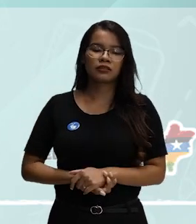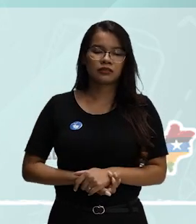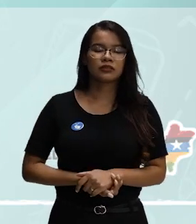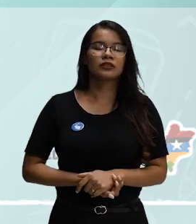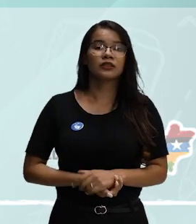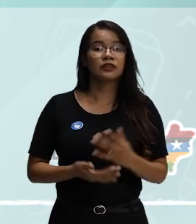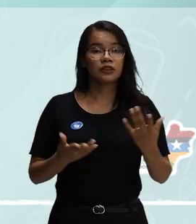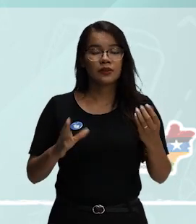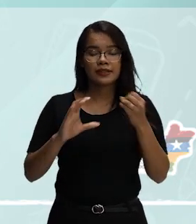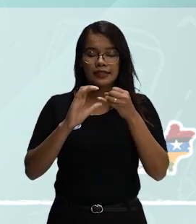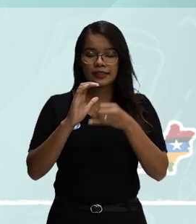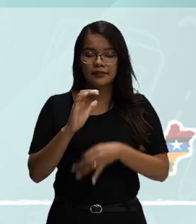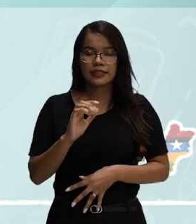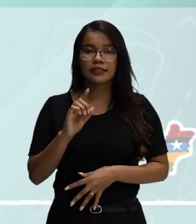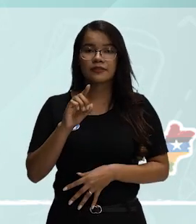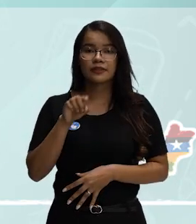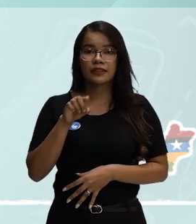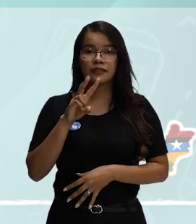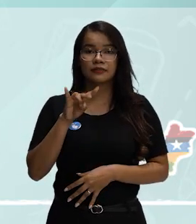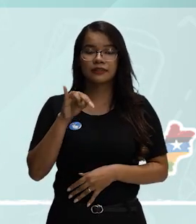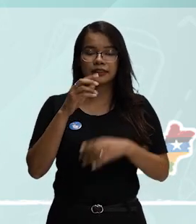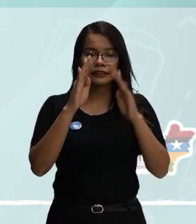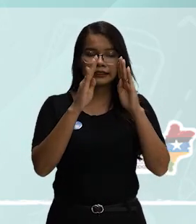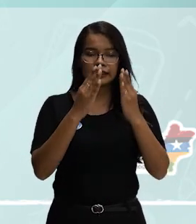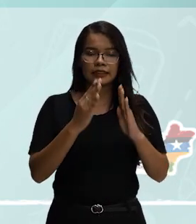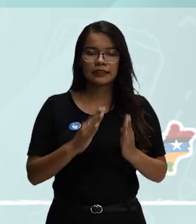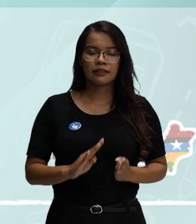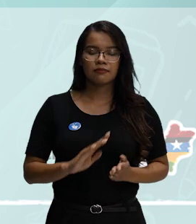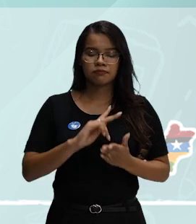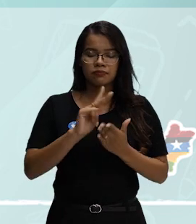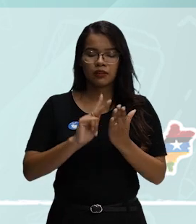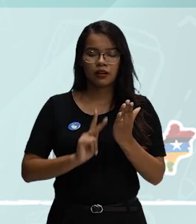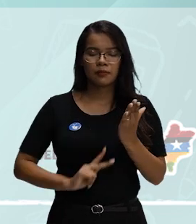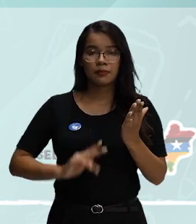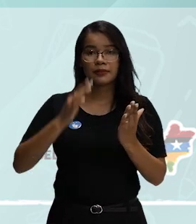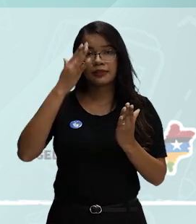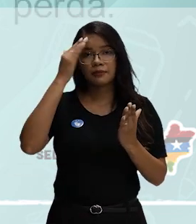para ver qual é o comando da questão. Vamos lá?